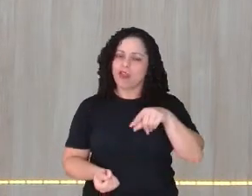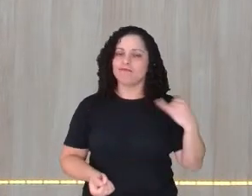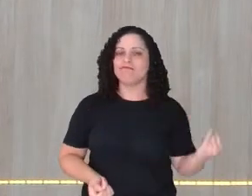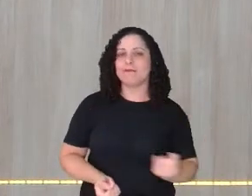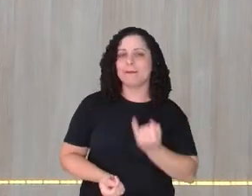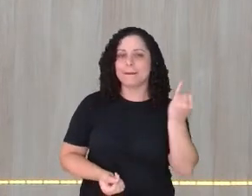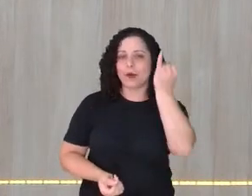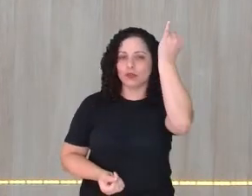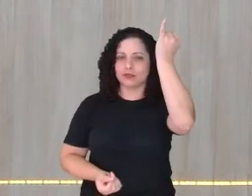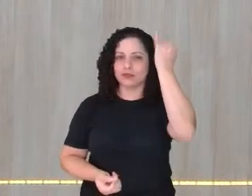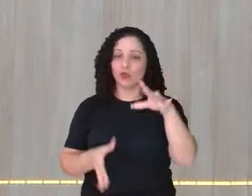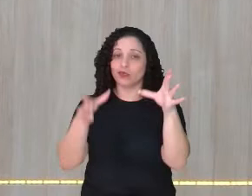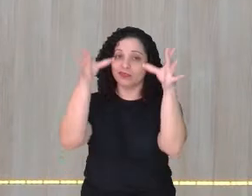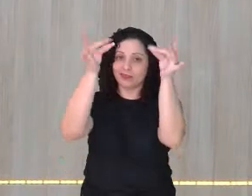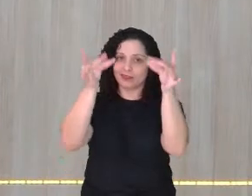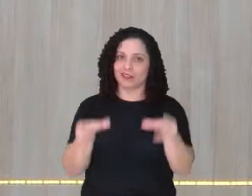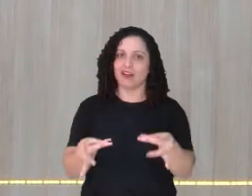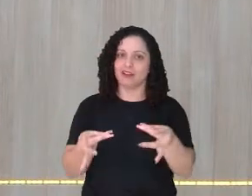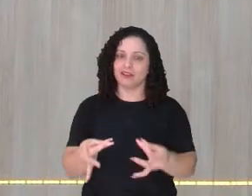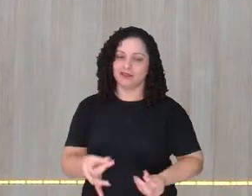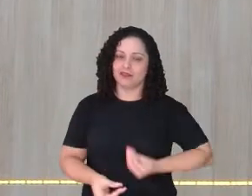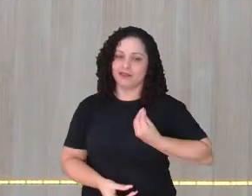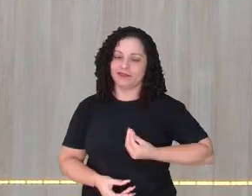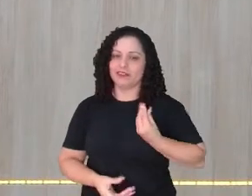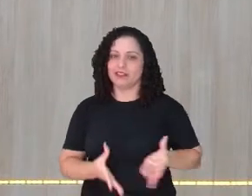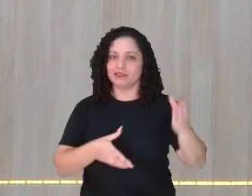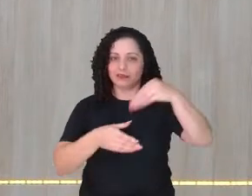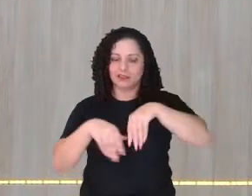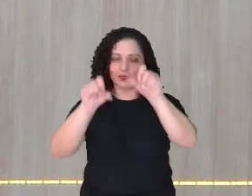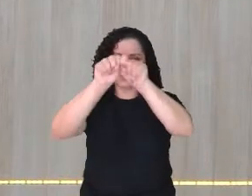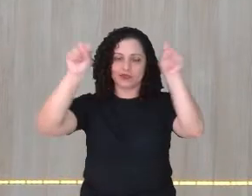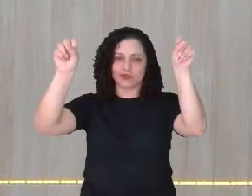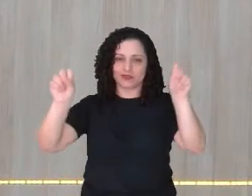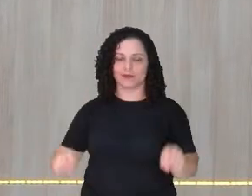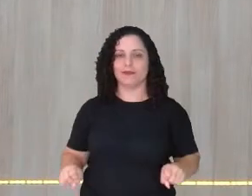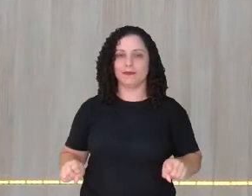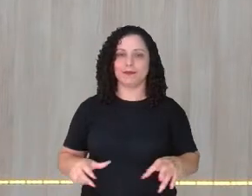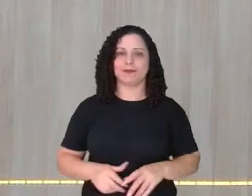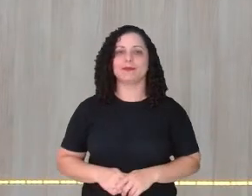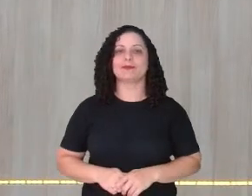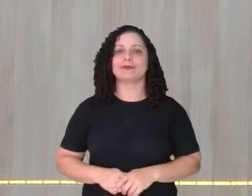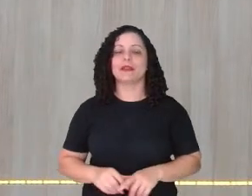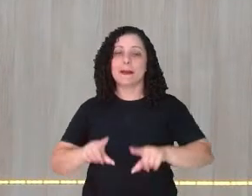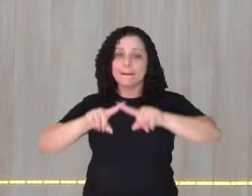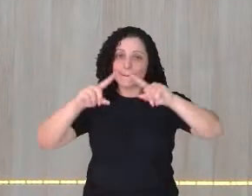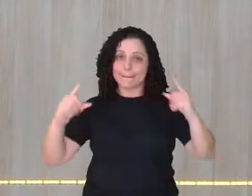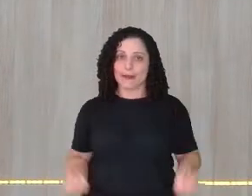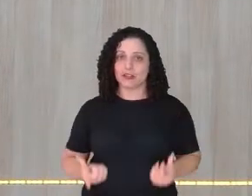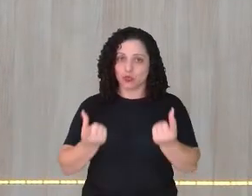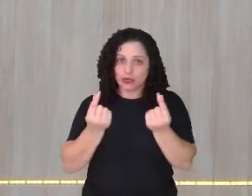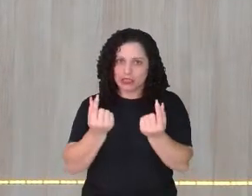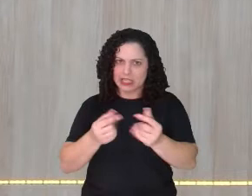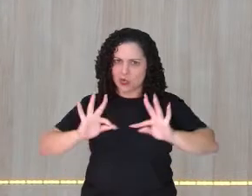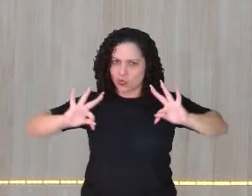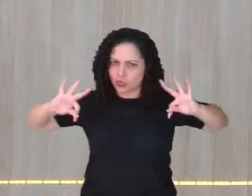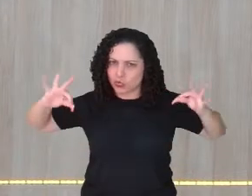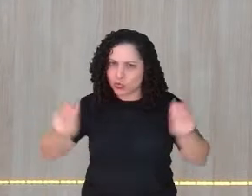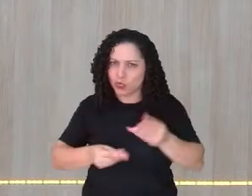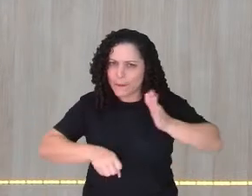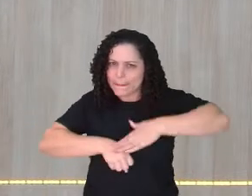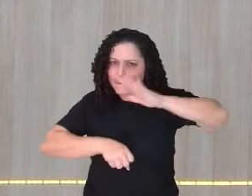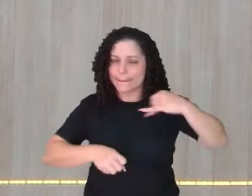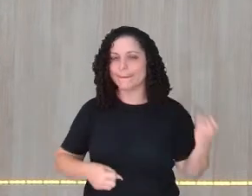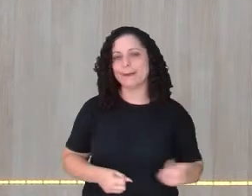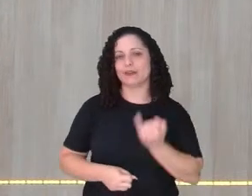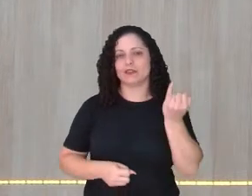parcela da nossa vida, né? Dentro desse sistema do qual a gente está inserido. Mas ele não é tudo. Então, quando a gente só